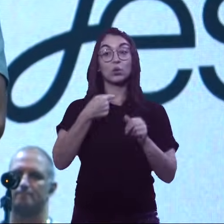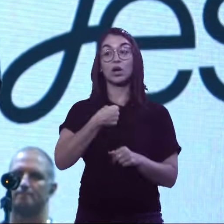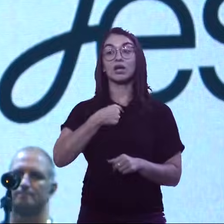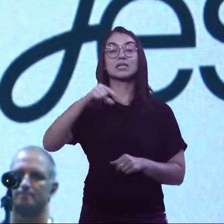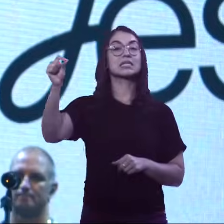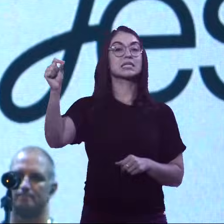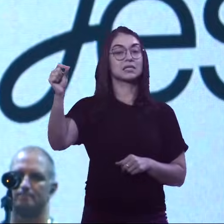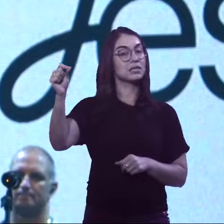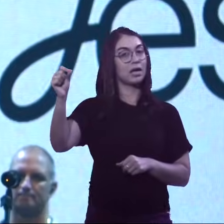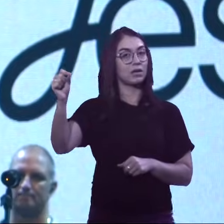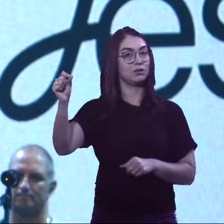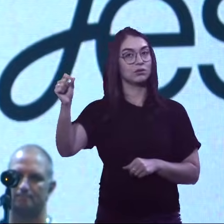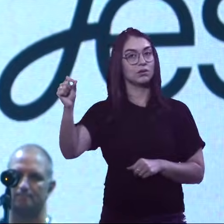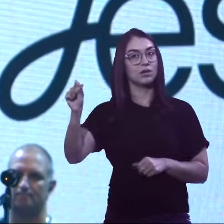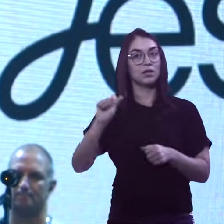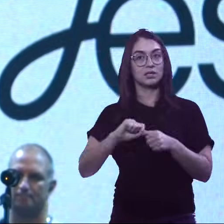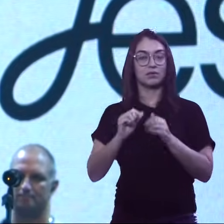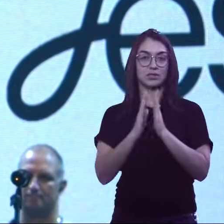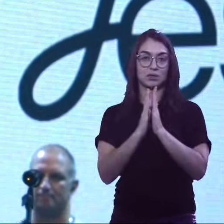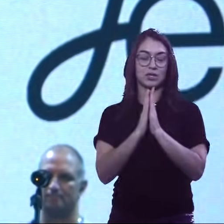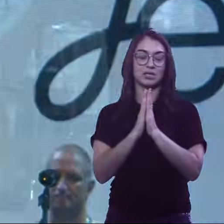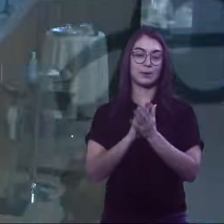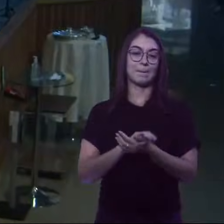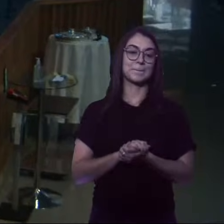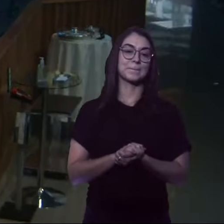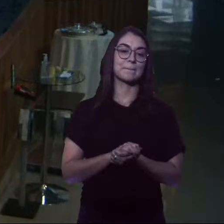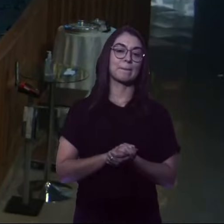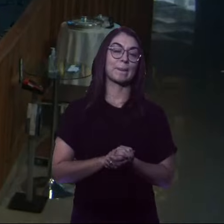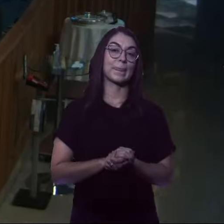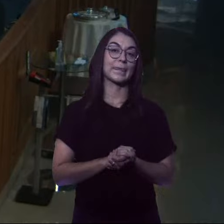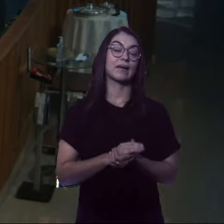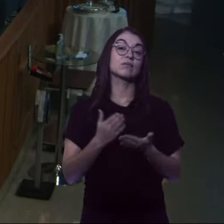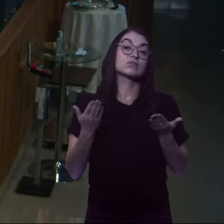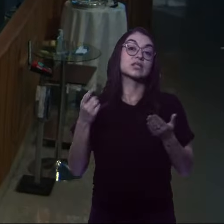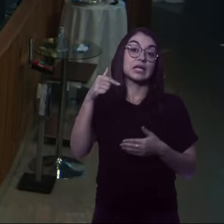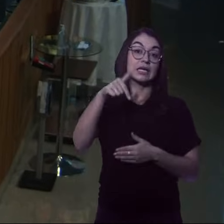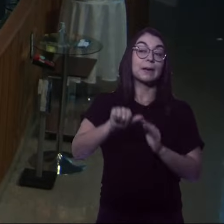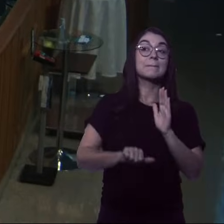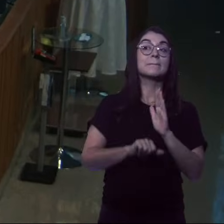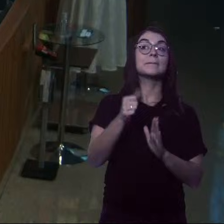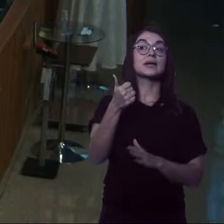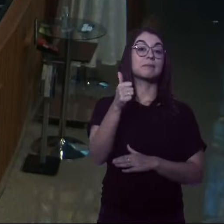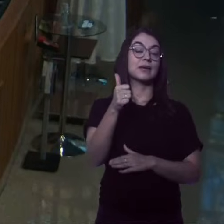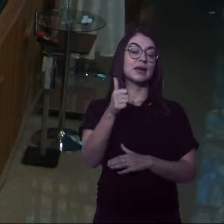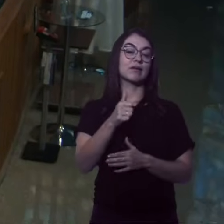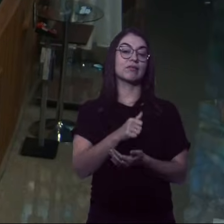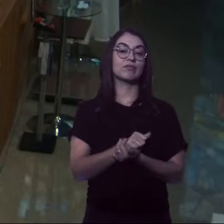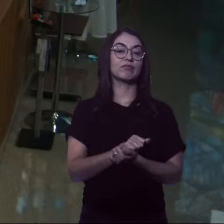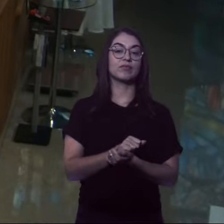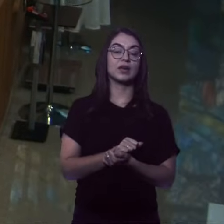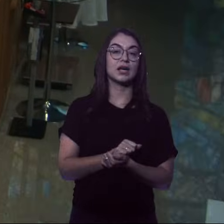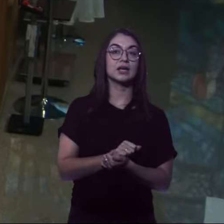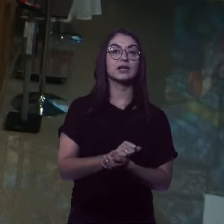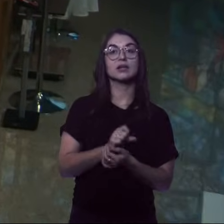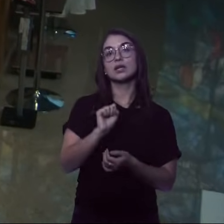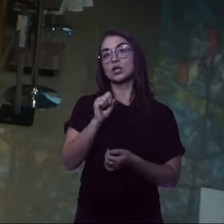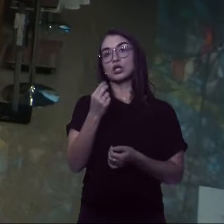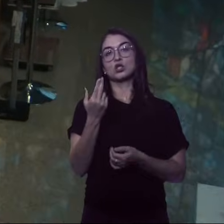culto sem fazer esse convite. Talvez você está aqui pela primeira vez, ou venha aqui há algum